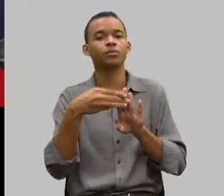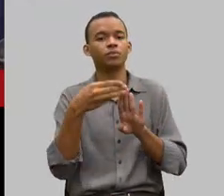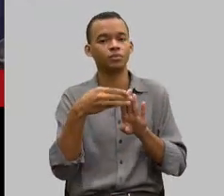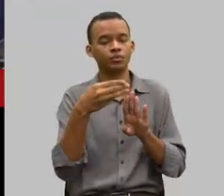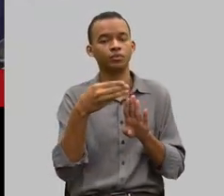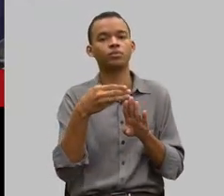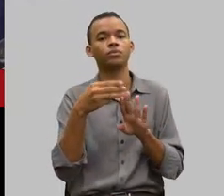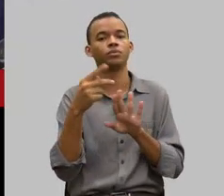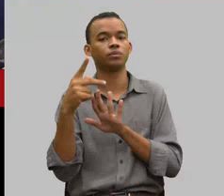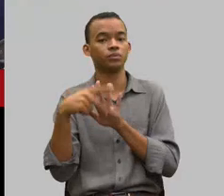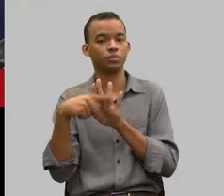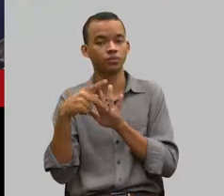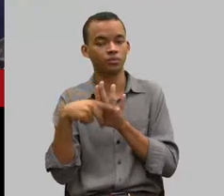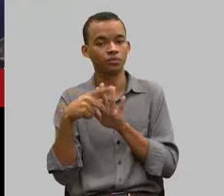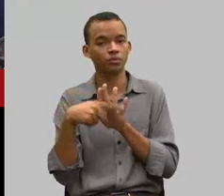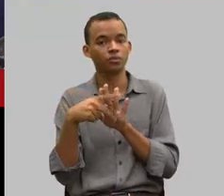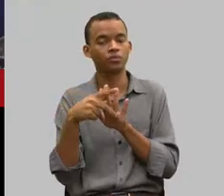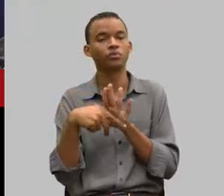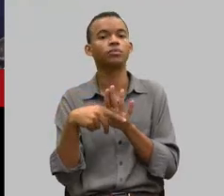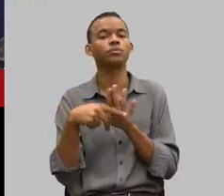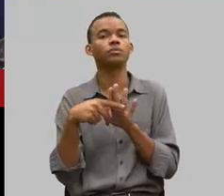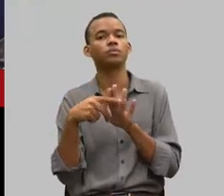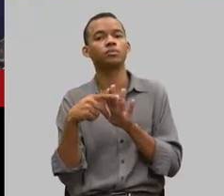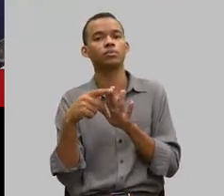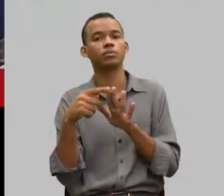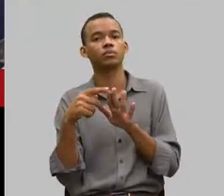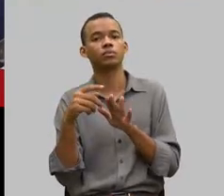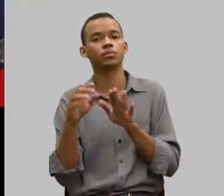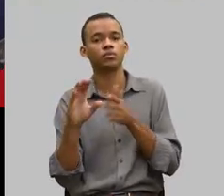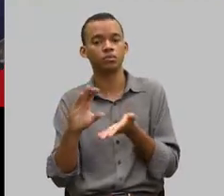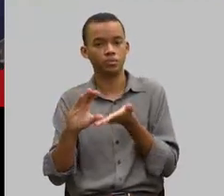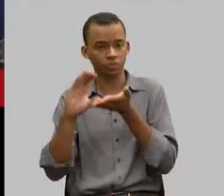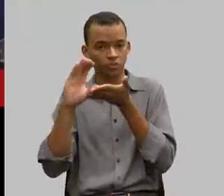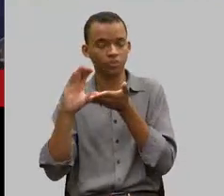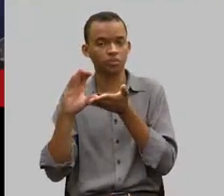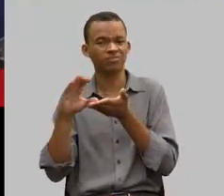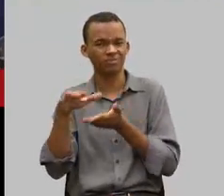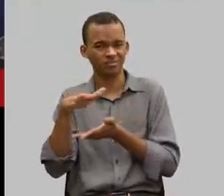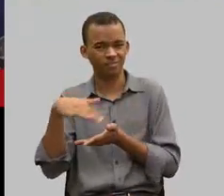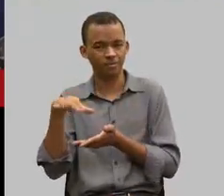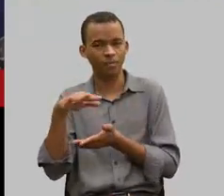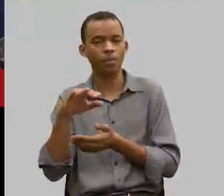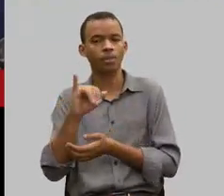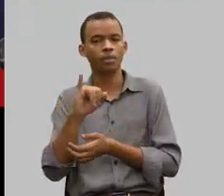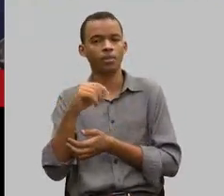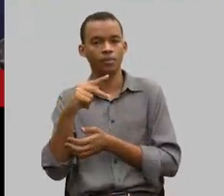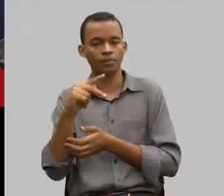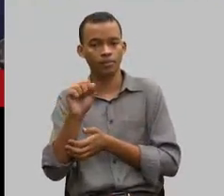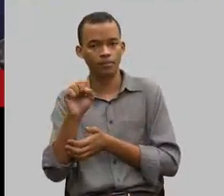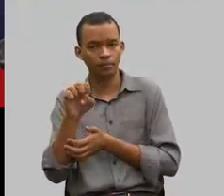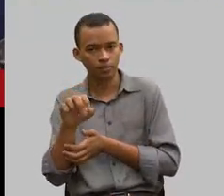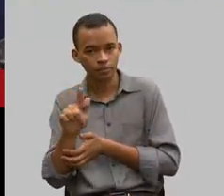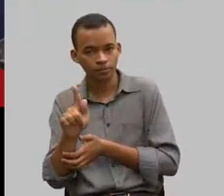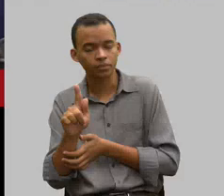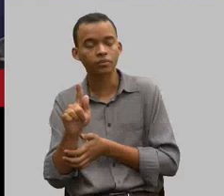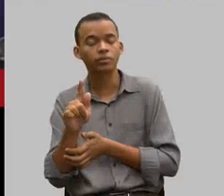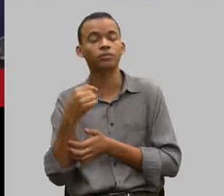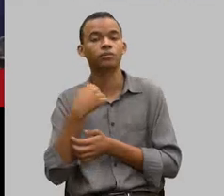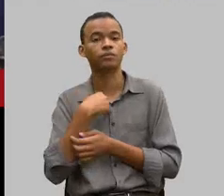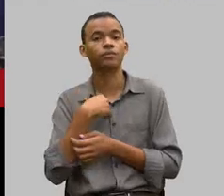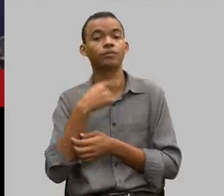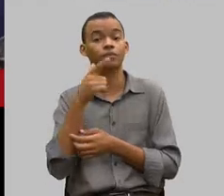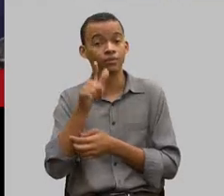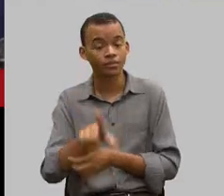conselho de eh conselho deliberativo do ipseng eh e aí eu fui um pouquinho a mais secretário eu fui